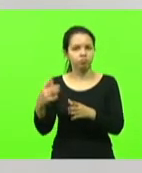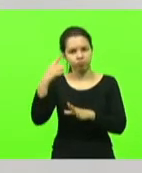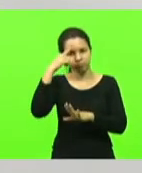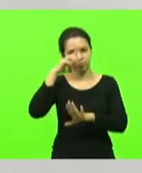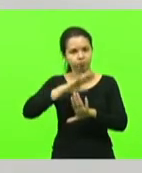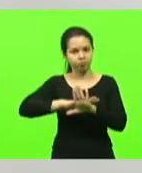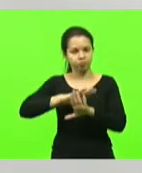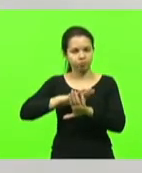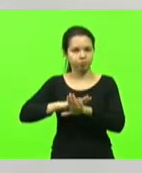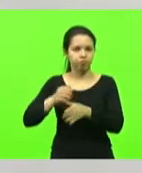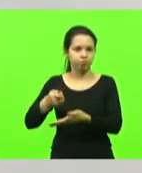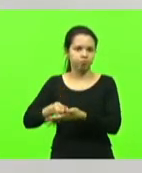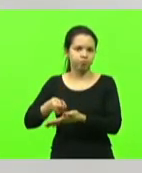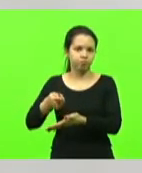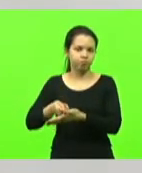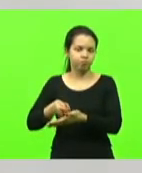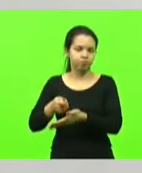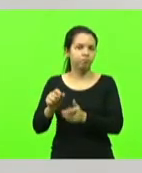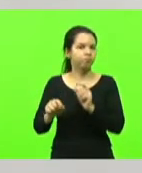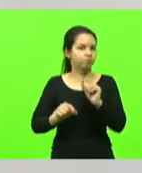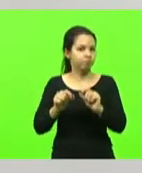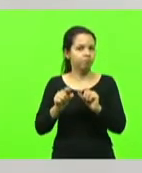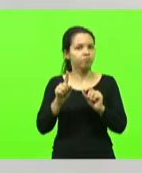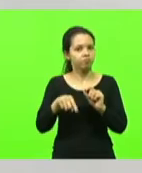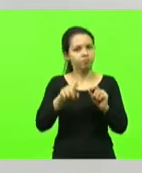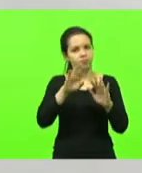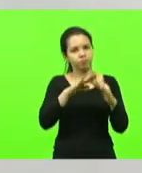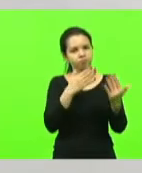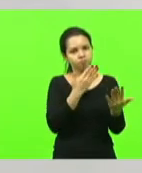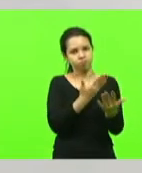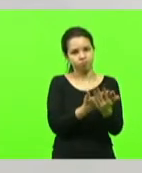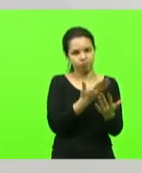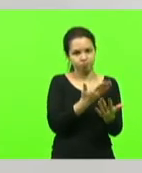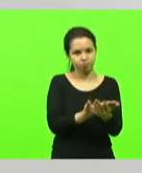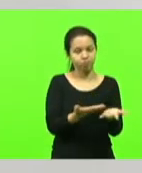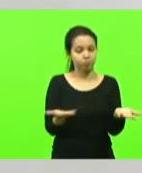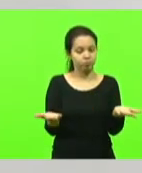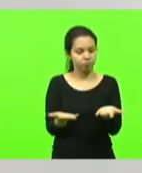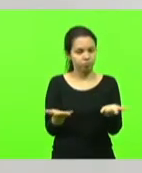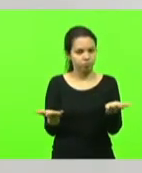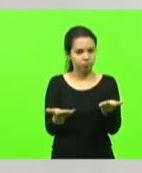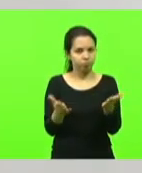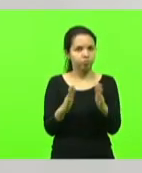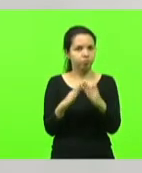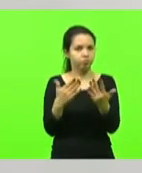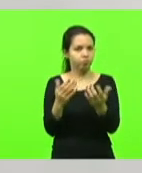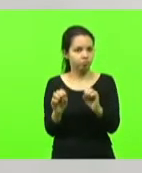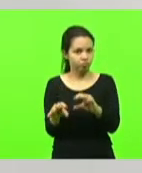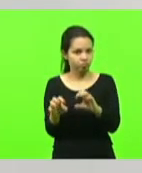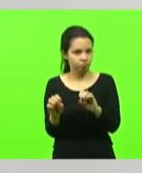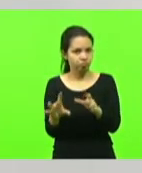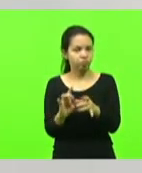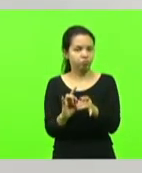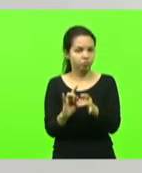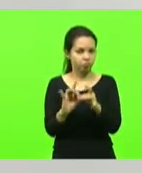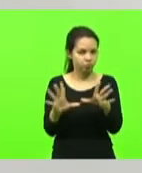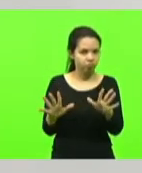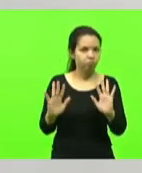nossas escolas, que agora, apesar de as aulas terem sido liberadas, nós,